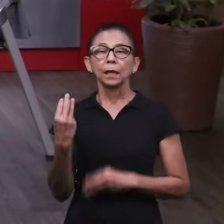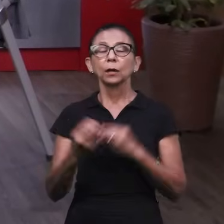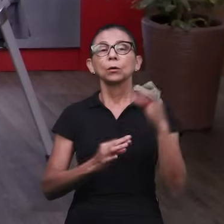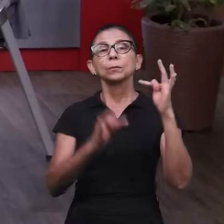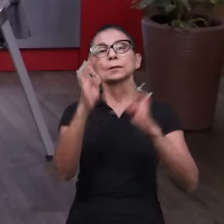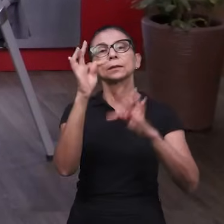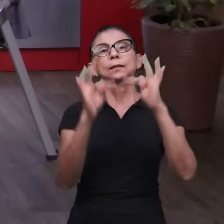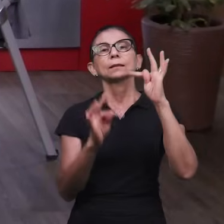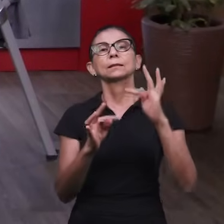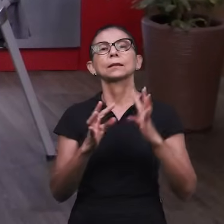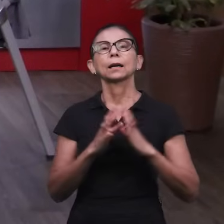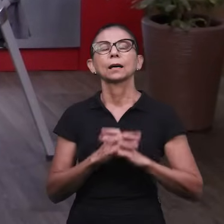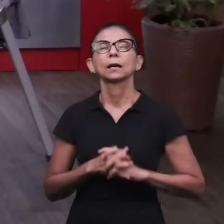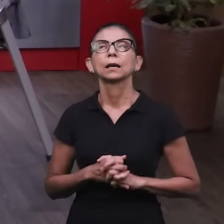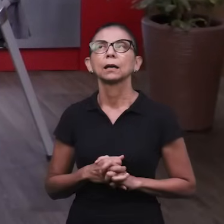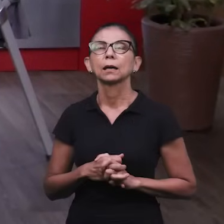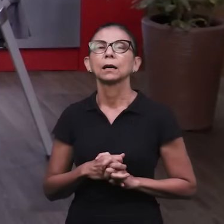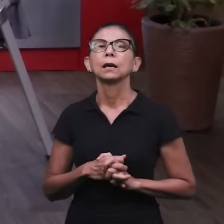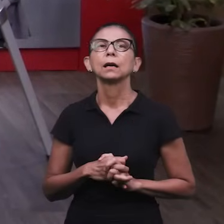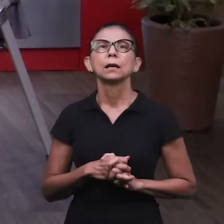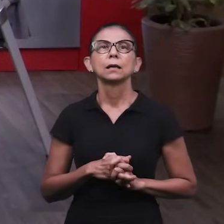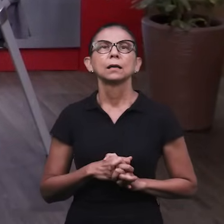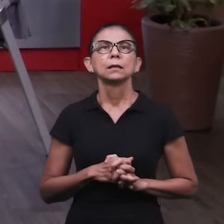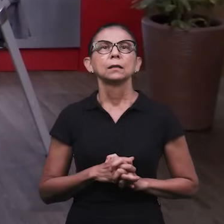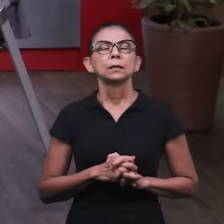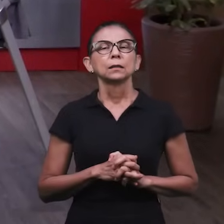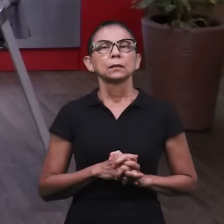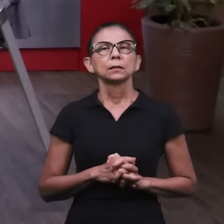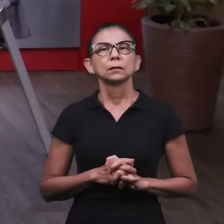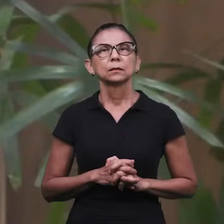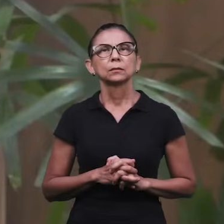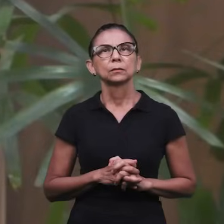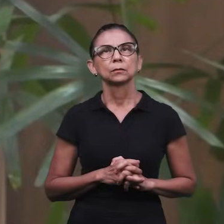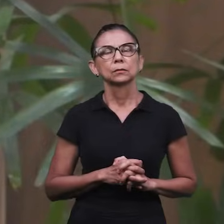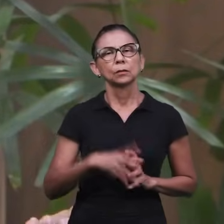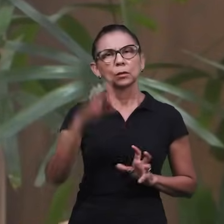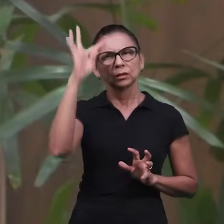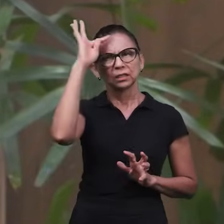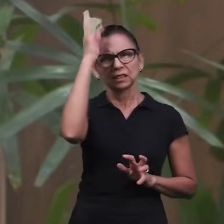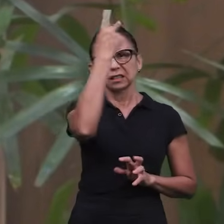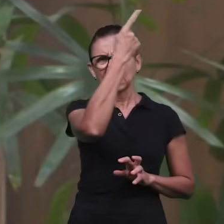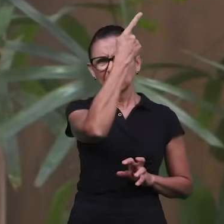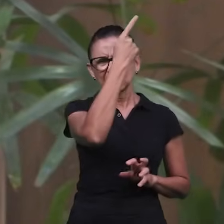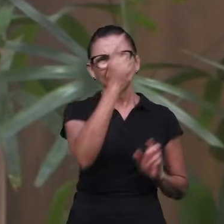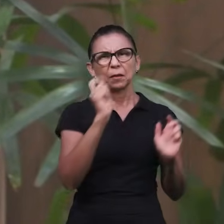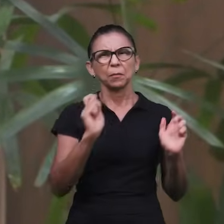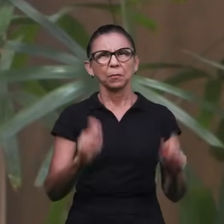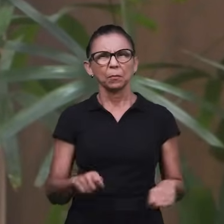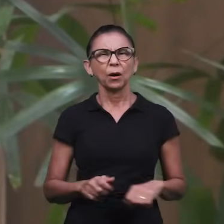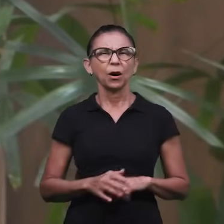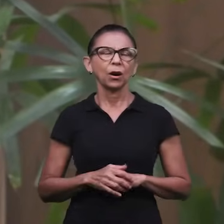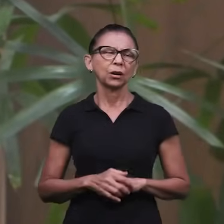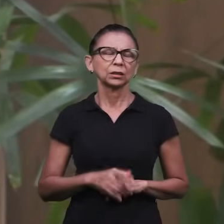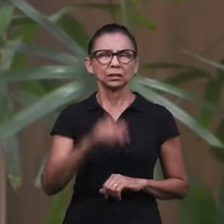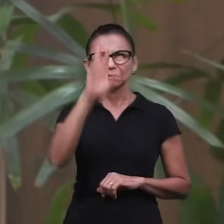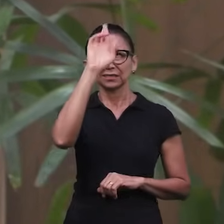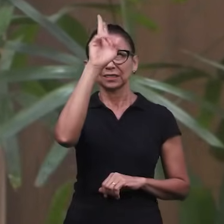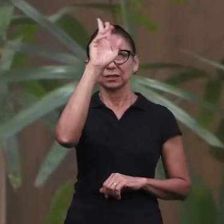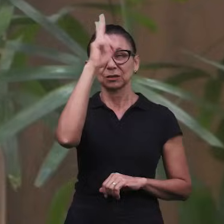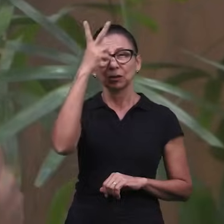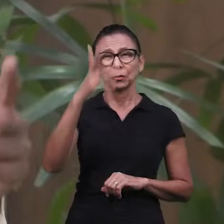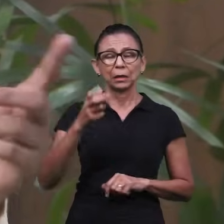Sim. O TDAH pode vir com comorbidades muito frequentes, bipolaridade,